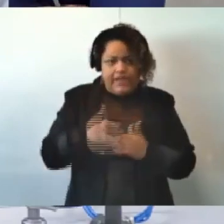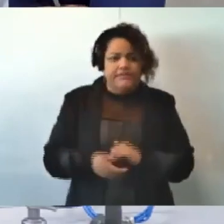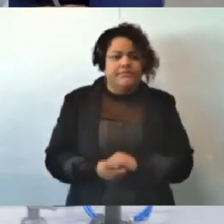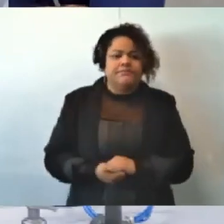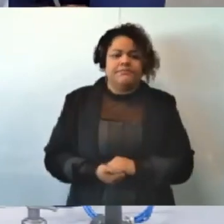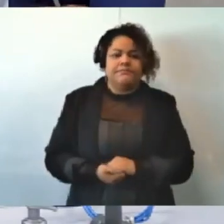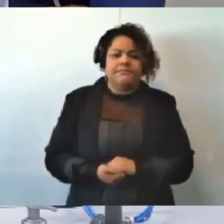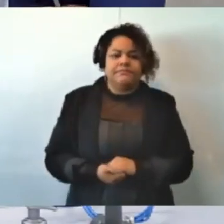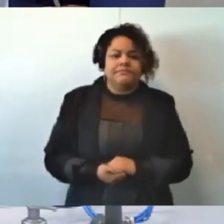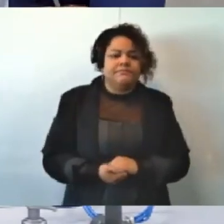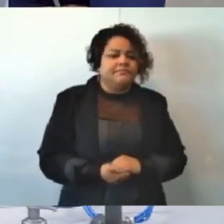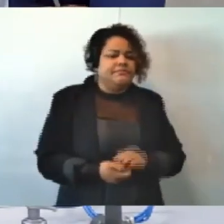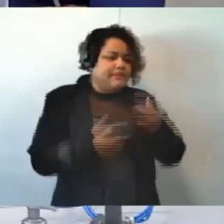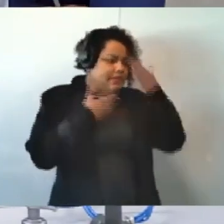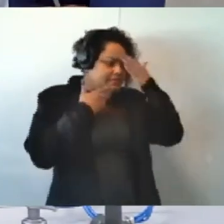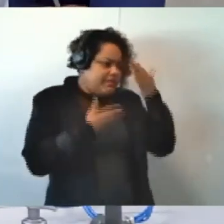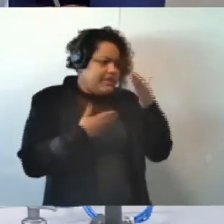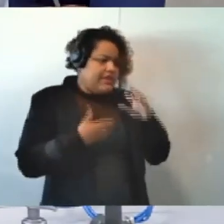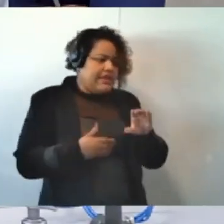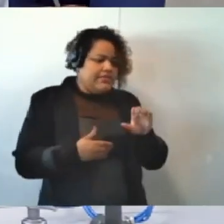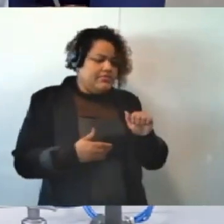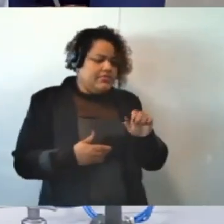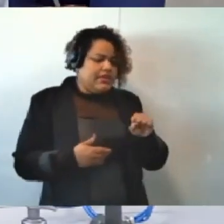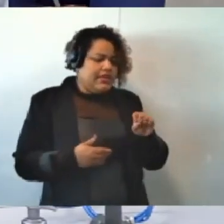Obrigado, Cássio. Patrícia.